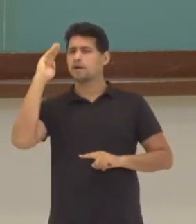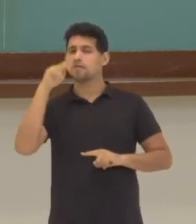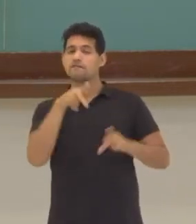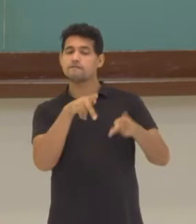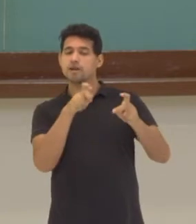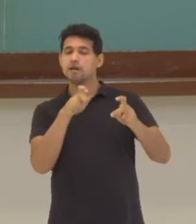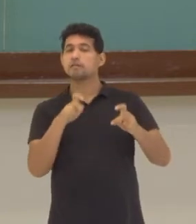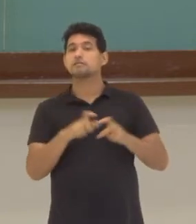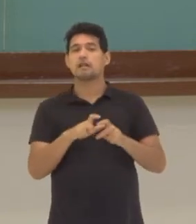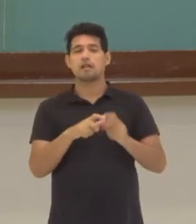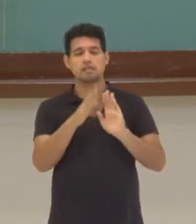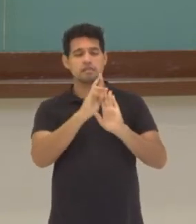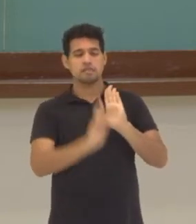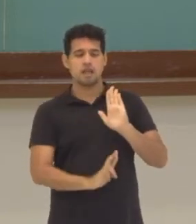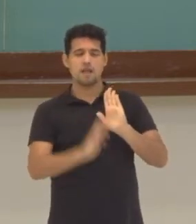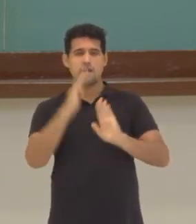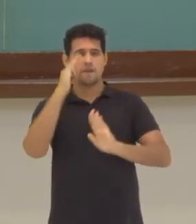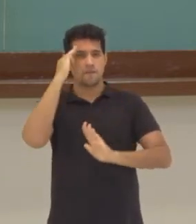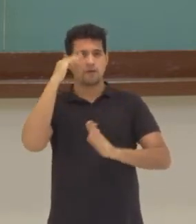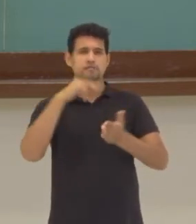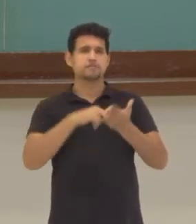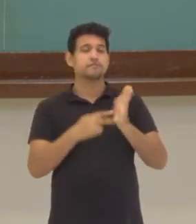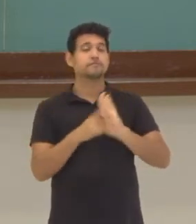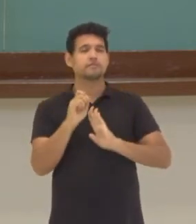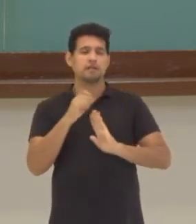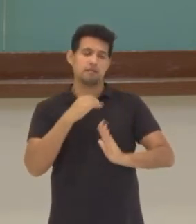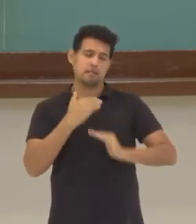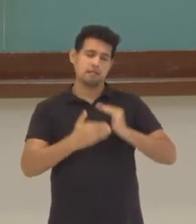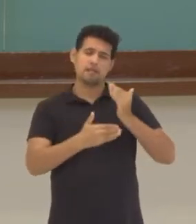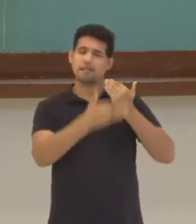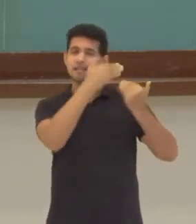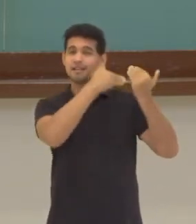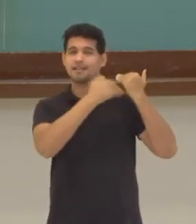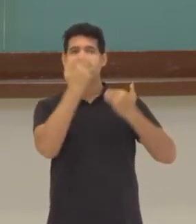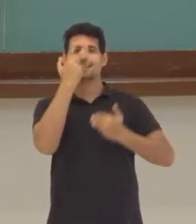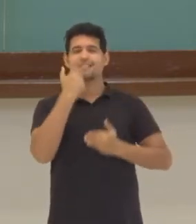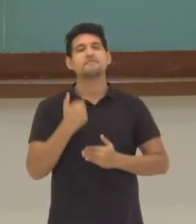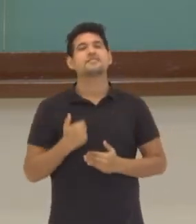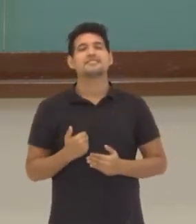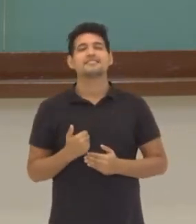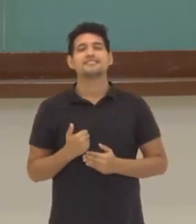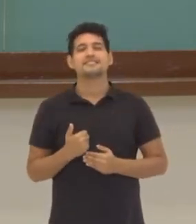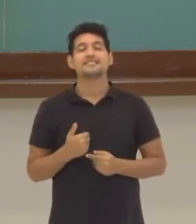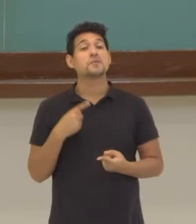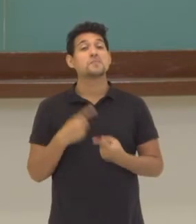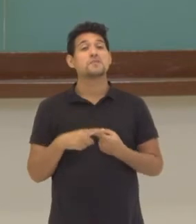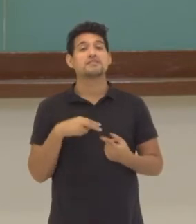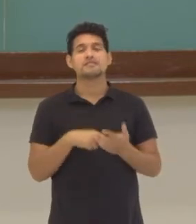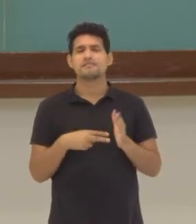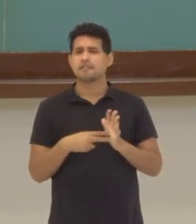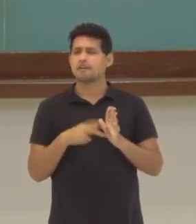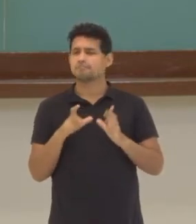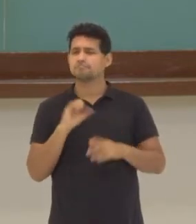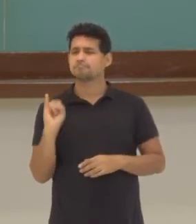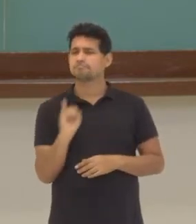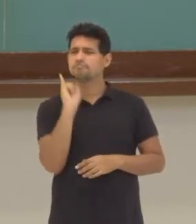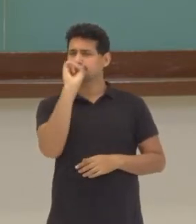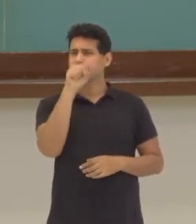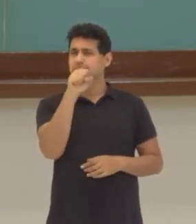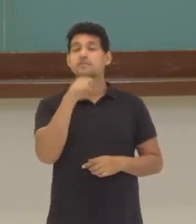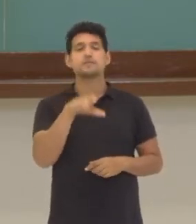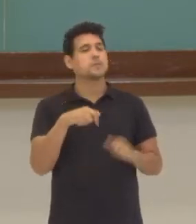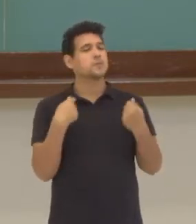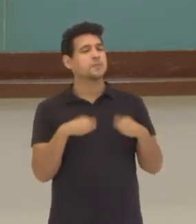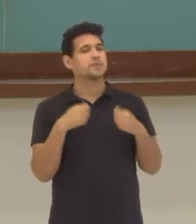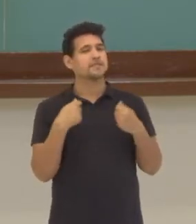que a maioria dos relatos de memória são dos períodos da infância, né? Então é um dado bem relevante que você